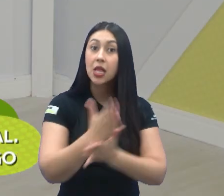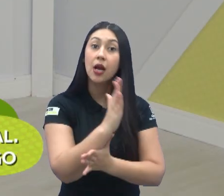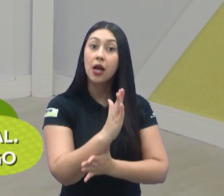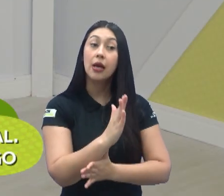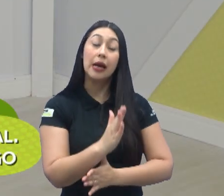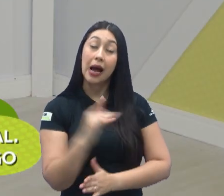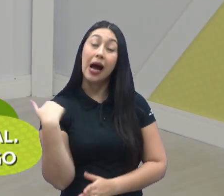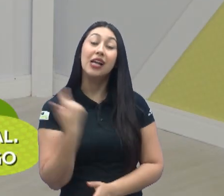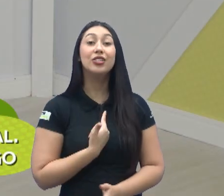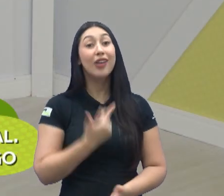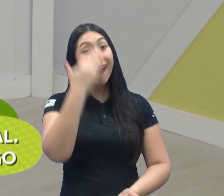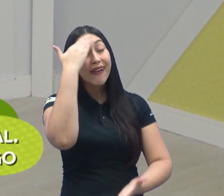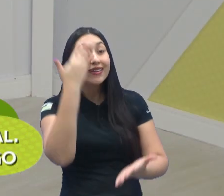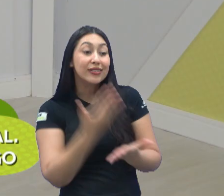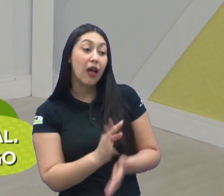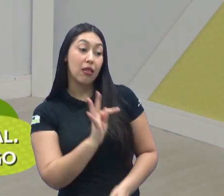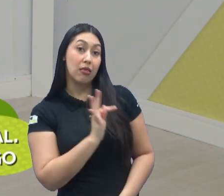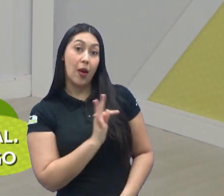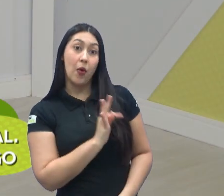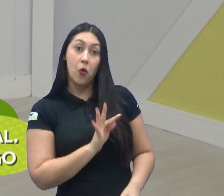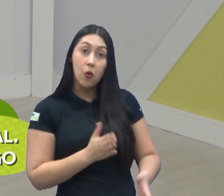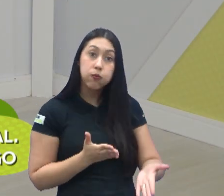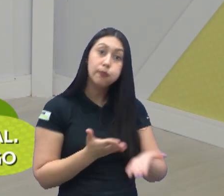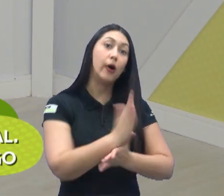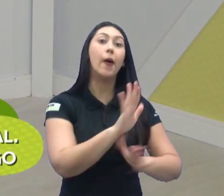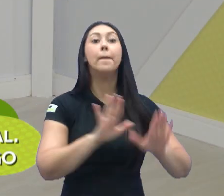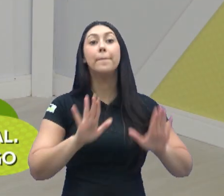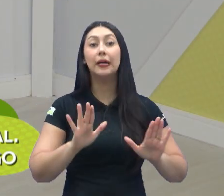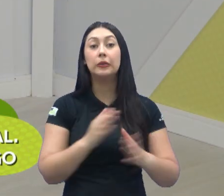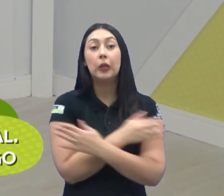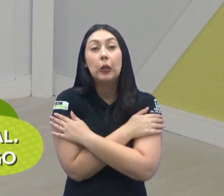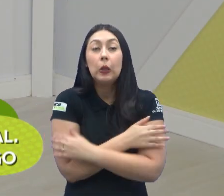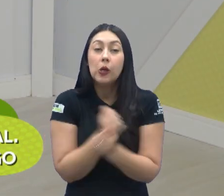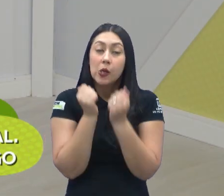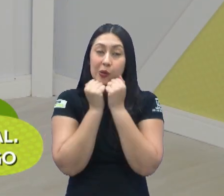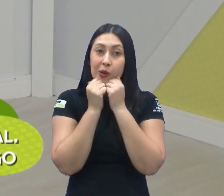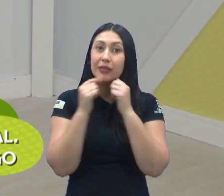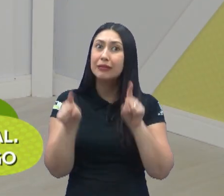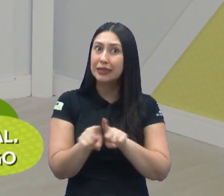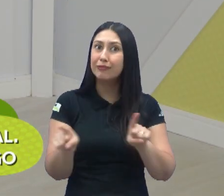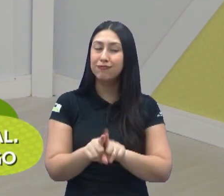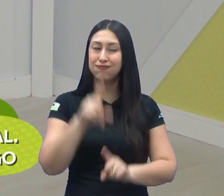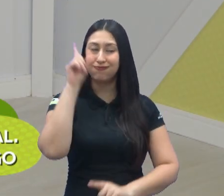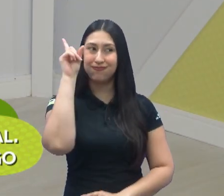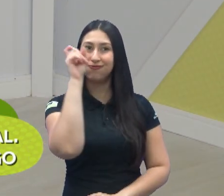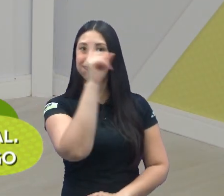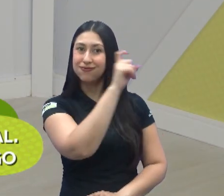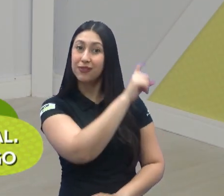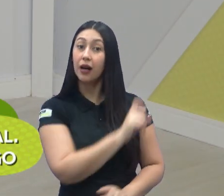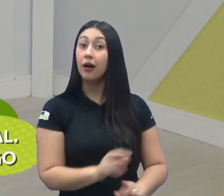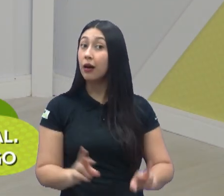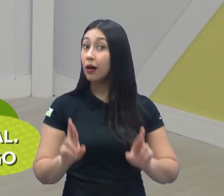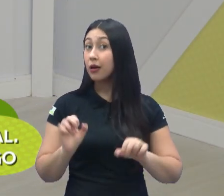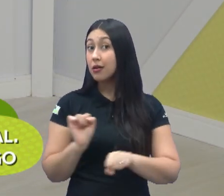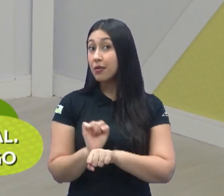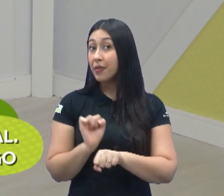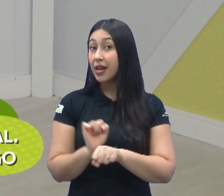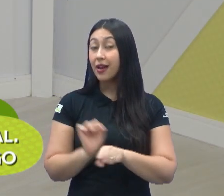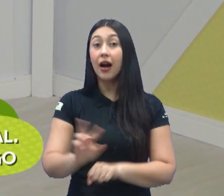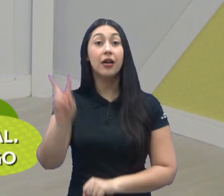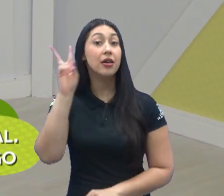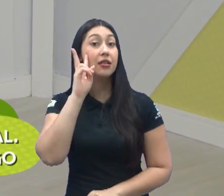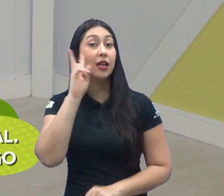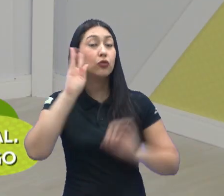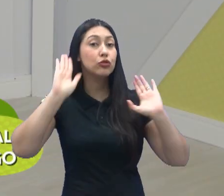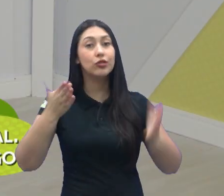Serra, mas o Campos do Jordão é uma equipe que deu trabalho para o São José. A própria Lígia confirmou isso. Vamos aguardar, segunda-feira a gente já tem a definição do confronto